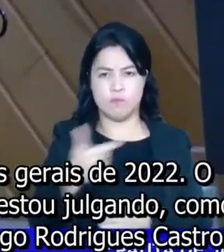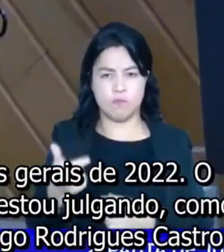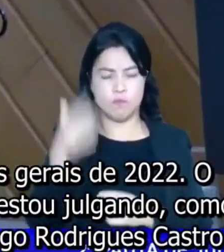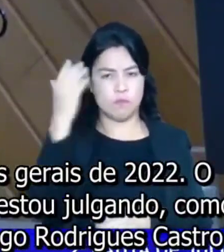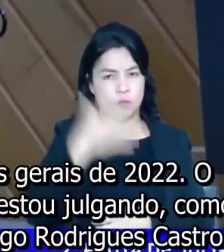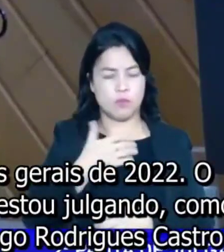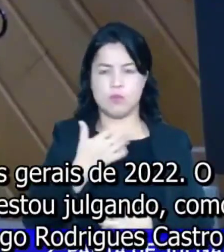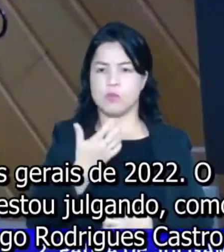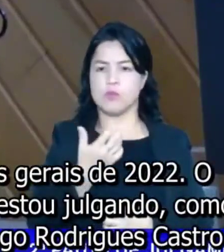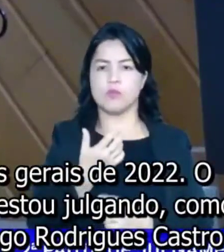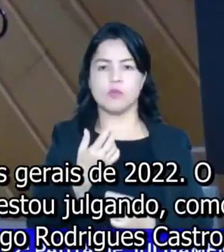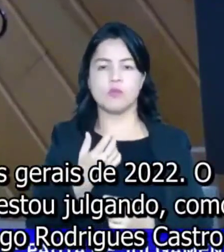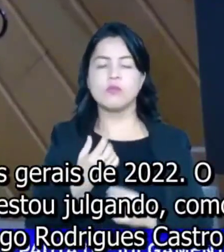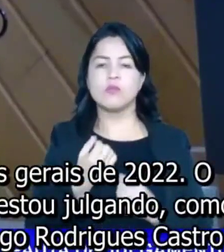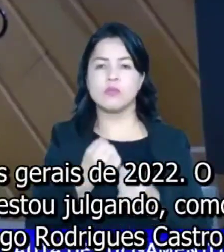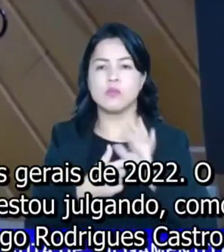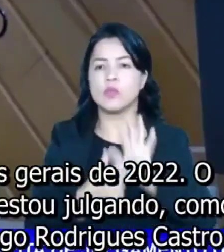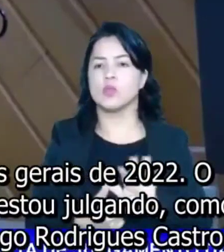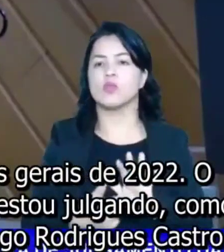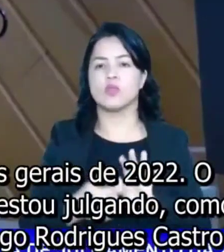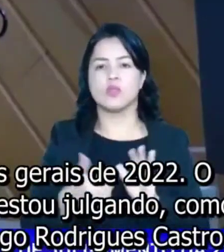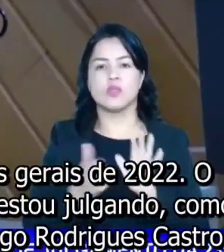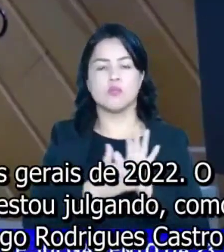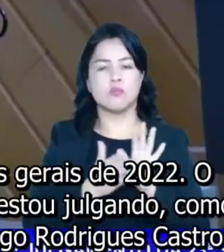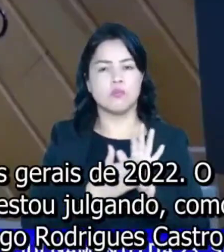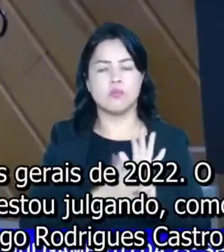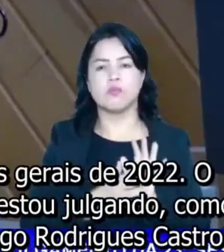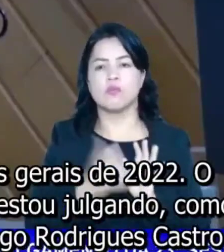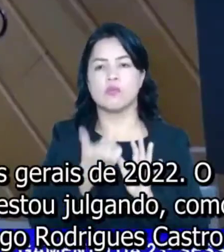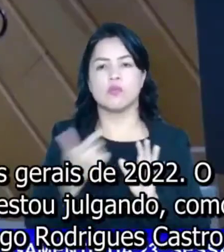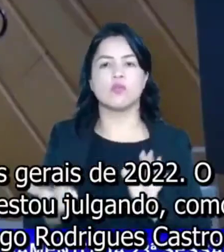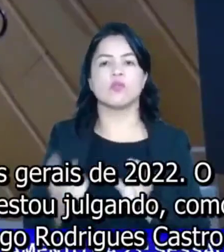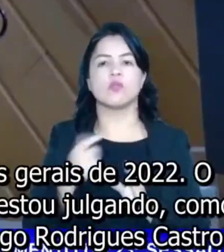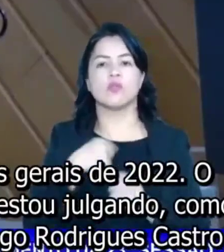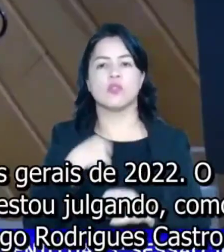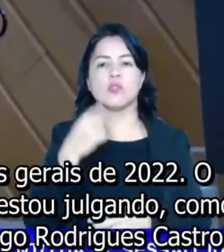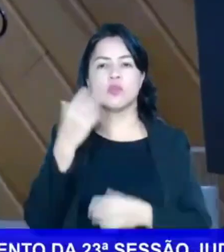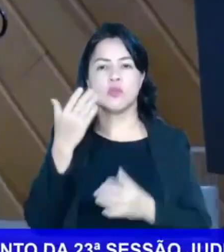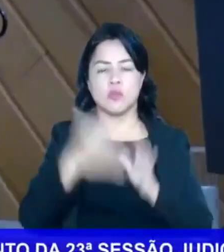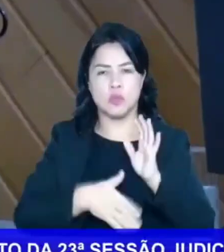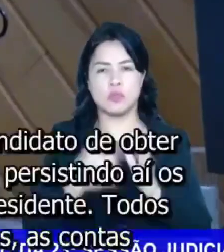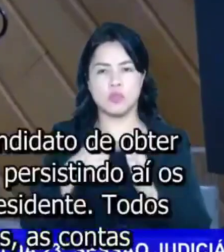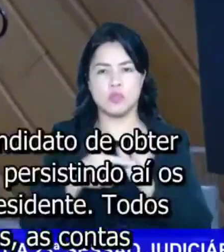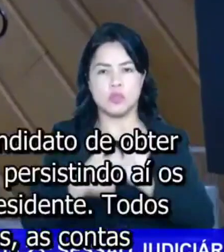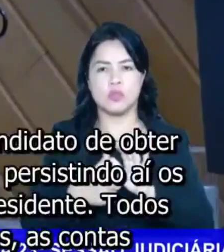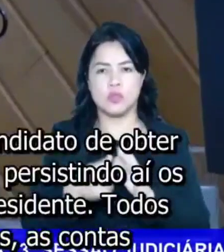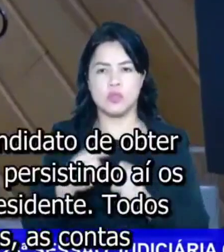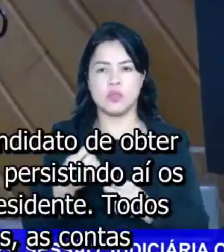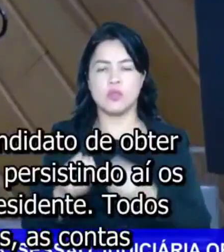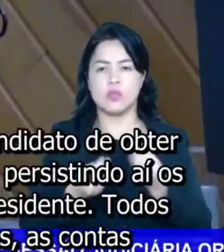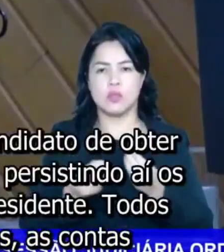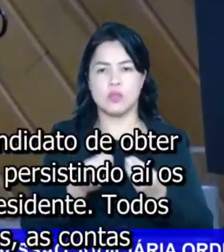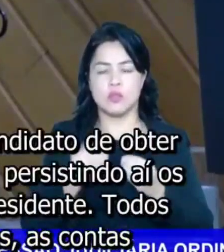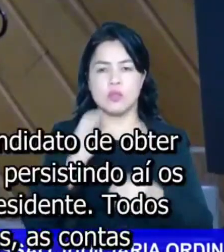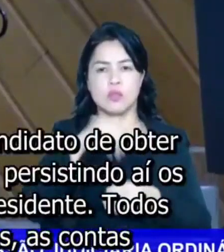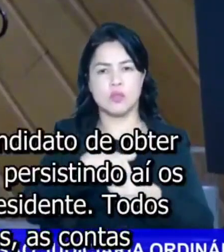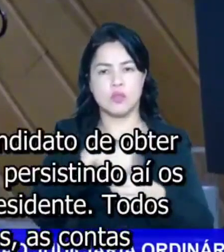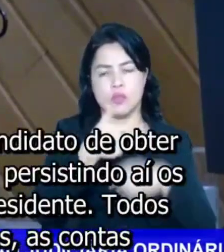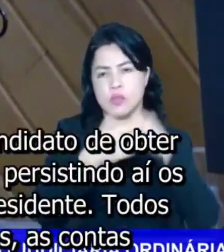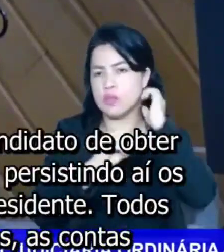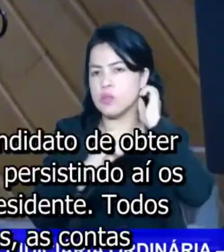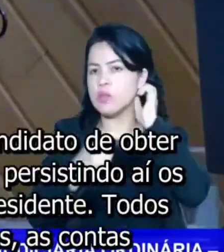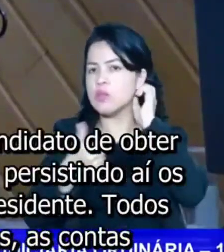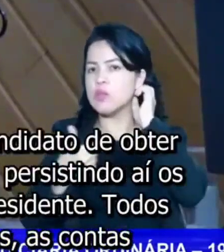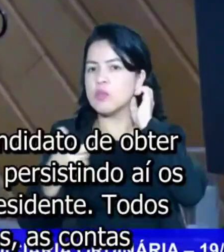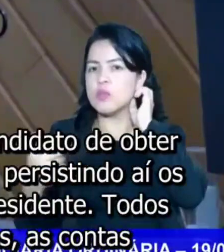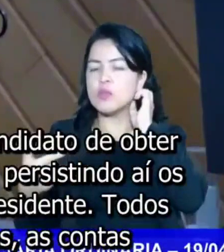julgando, declarando como não prestadas as contas de Anderson Diogo Rodrigues Castro, referente às eleições gerais de 2002,